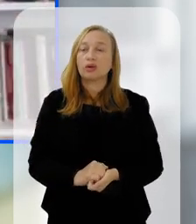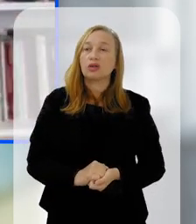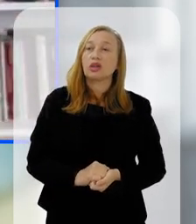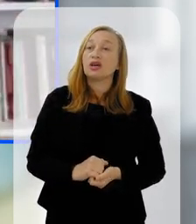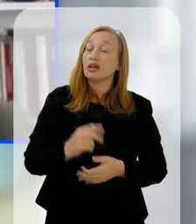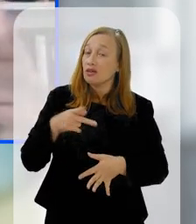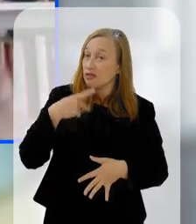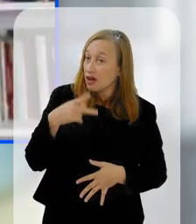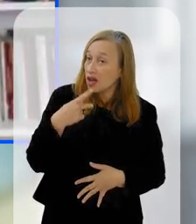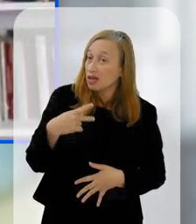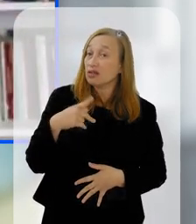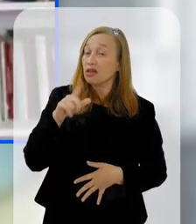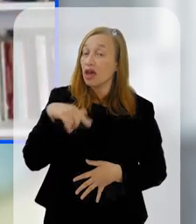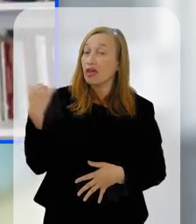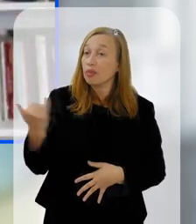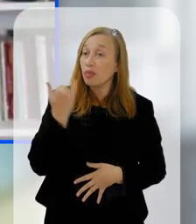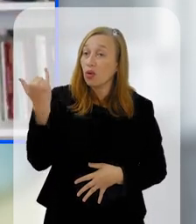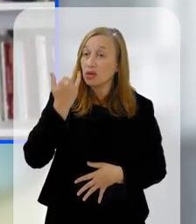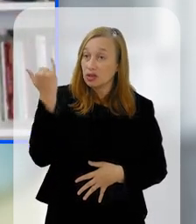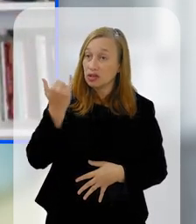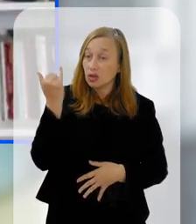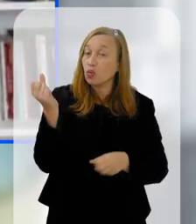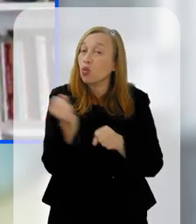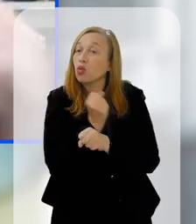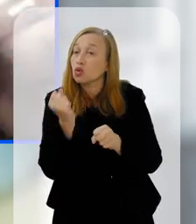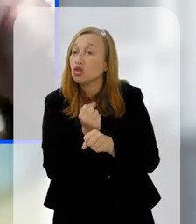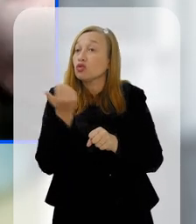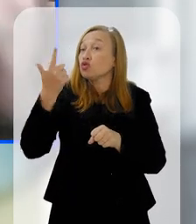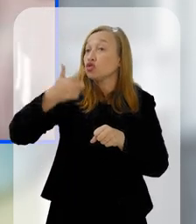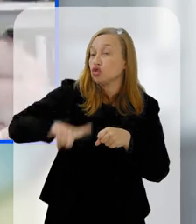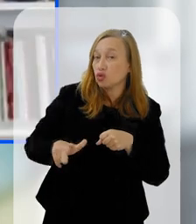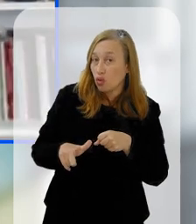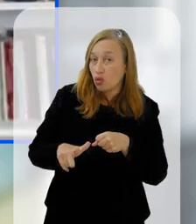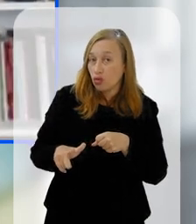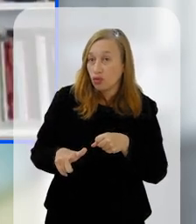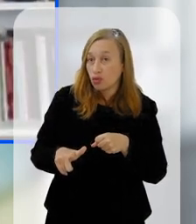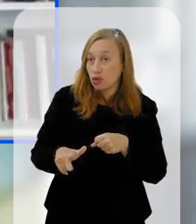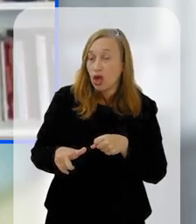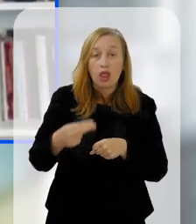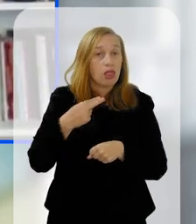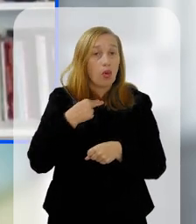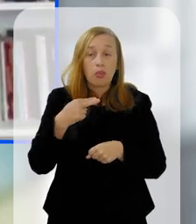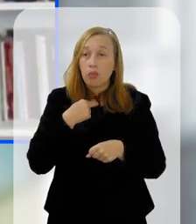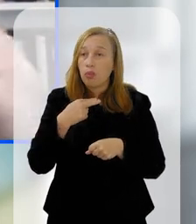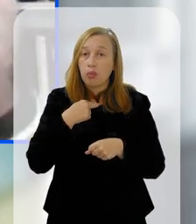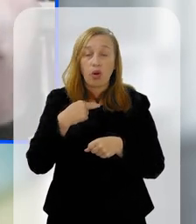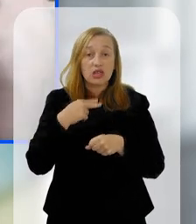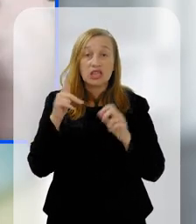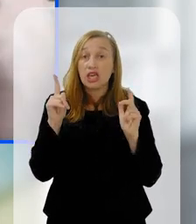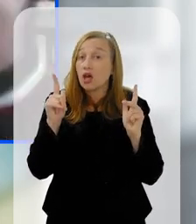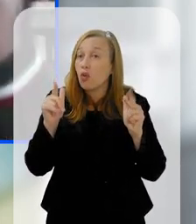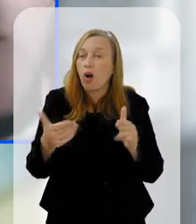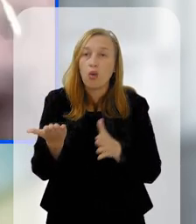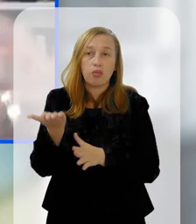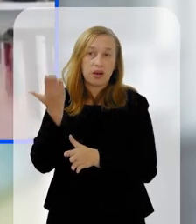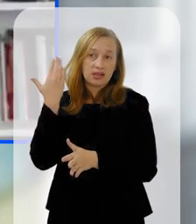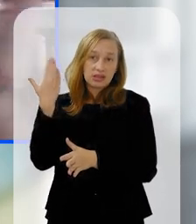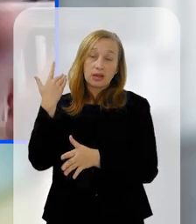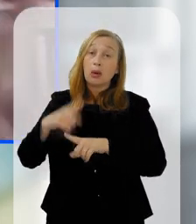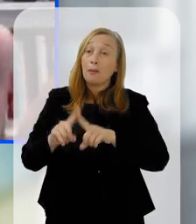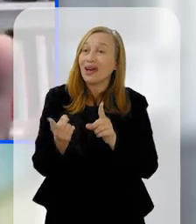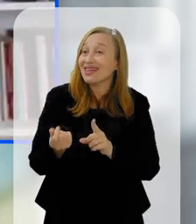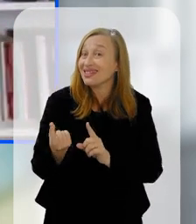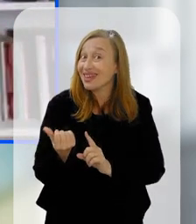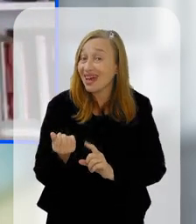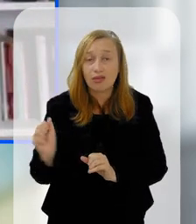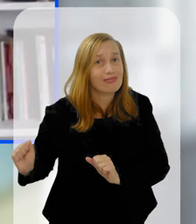inclusive reafirmando algo que é muito importante, que a reconstrução não pode se dar do mesmo jeito, nos mesmos lugares,